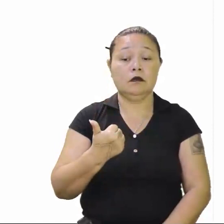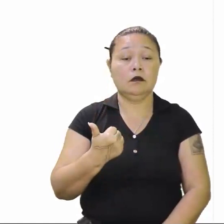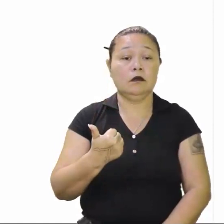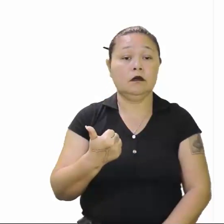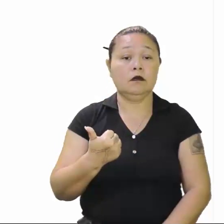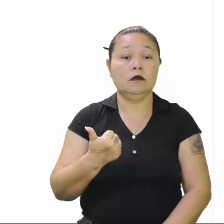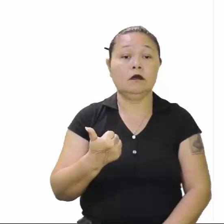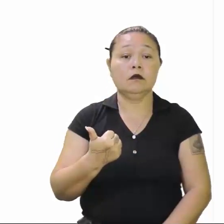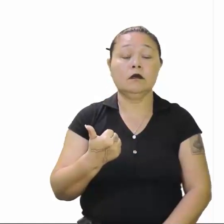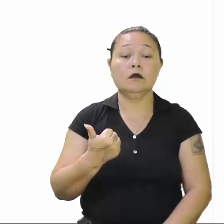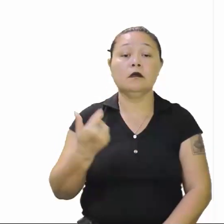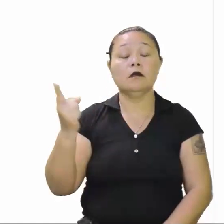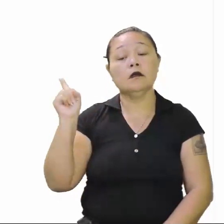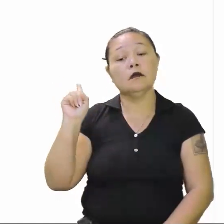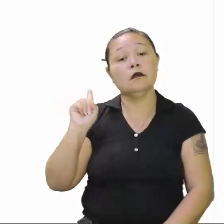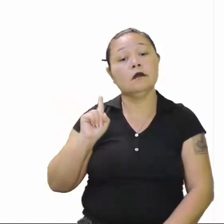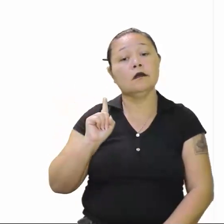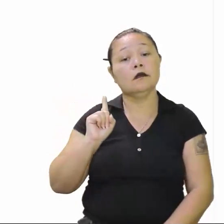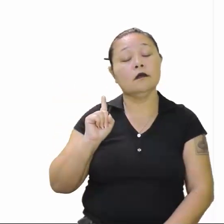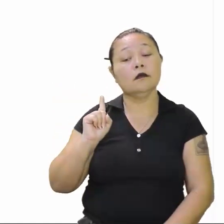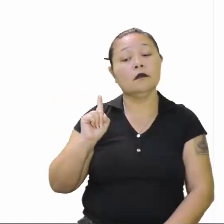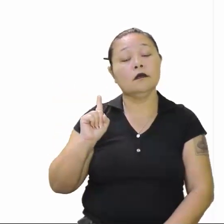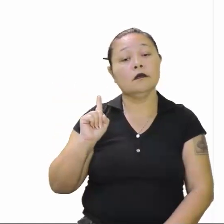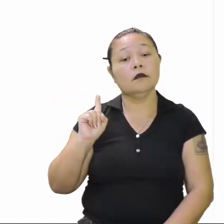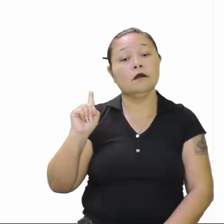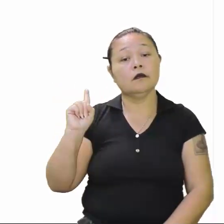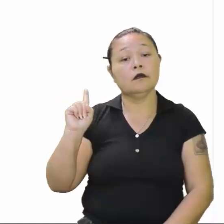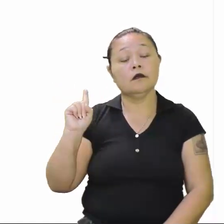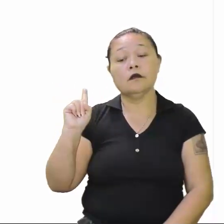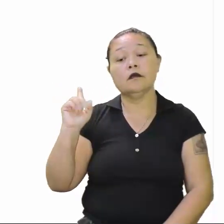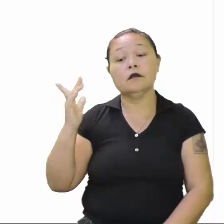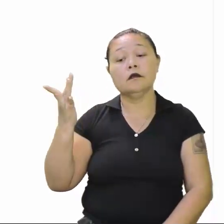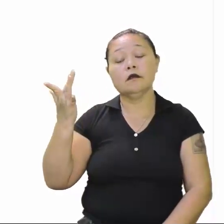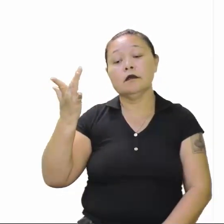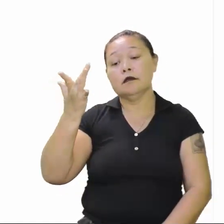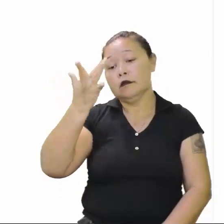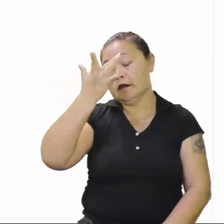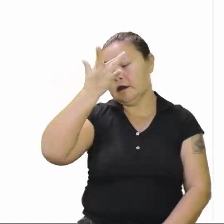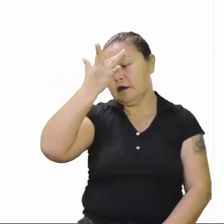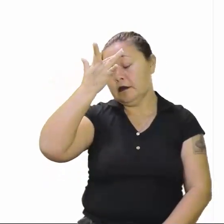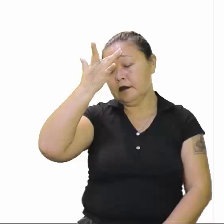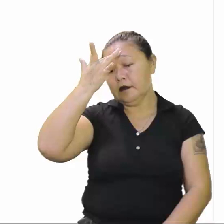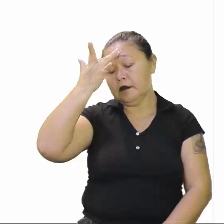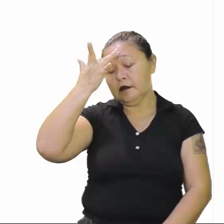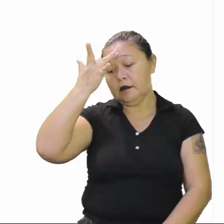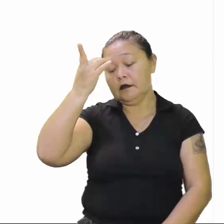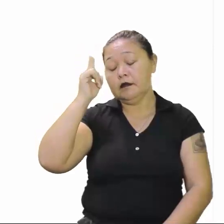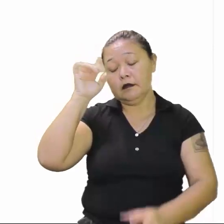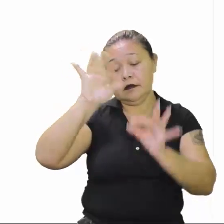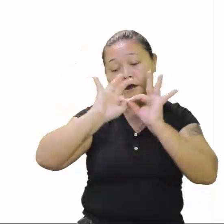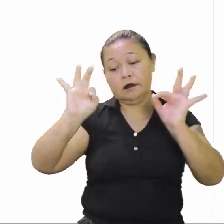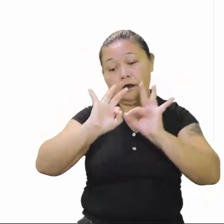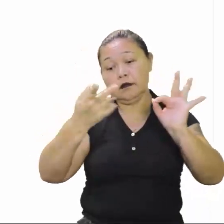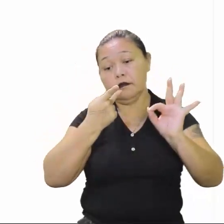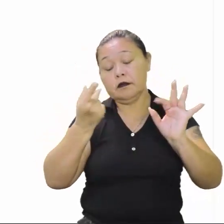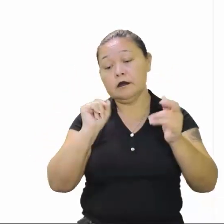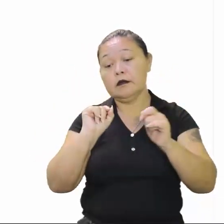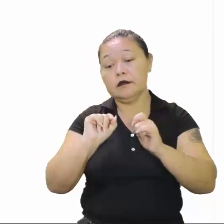1. E na questão de número 1, o enunciado diz o seguinte: